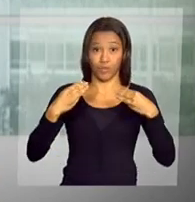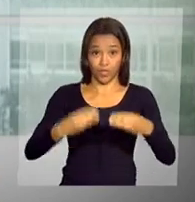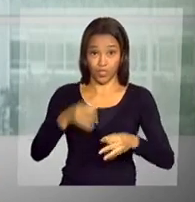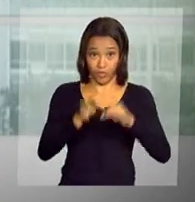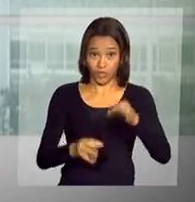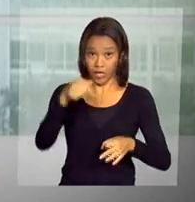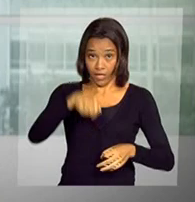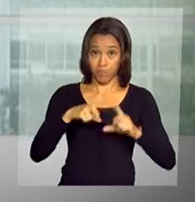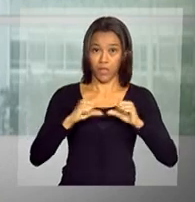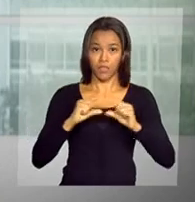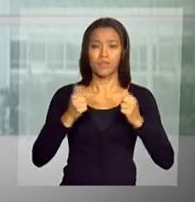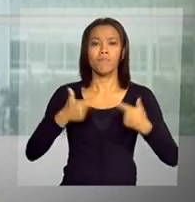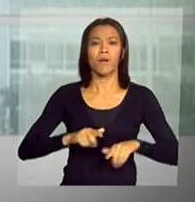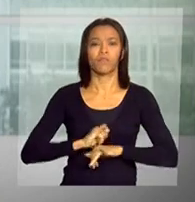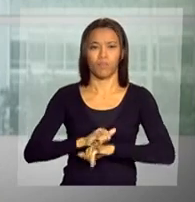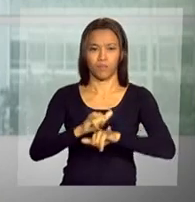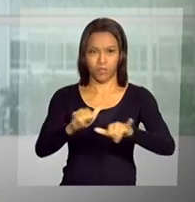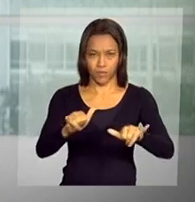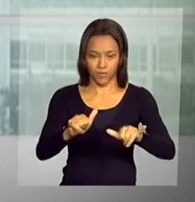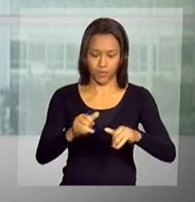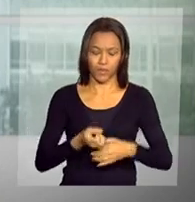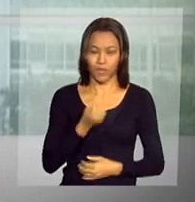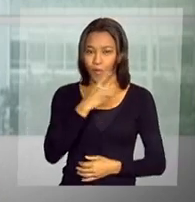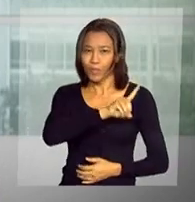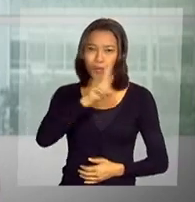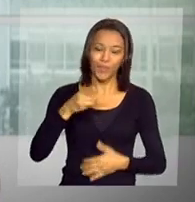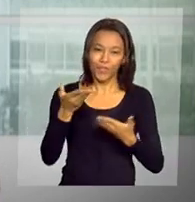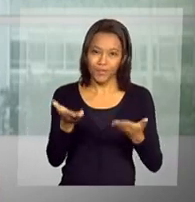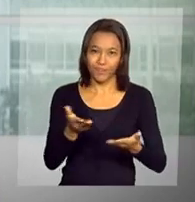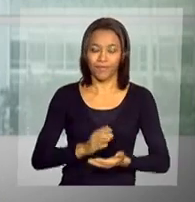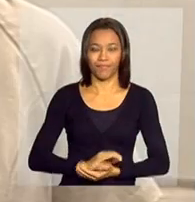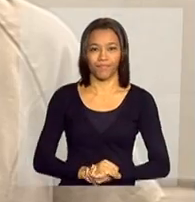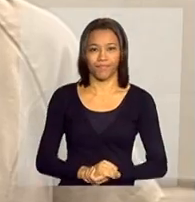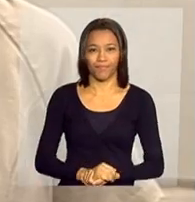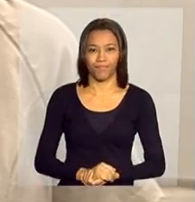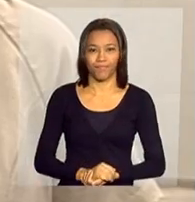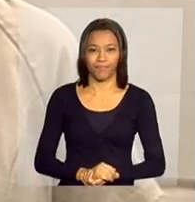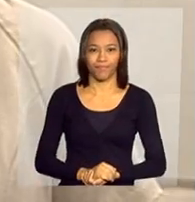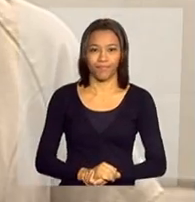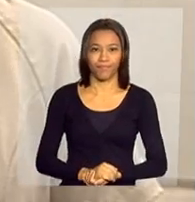Justiça em Brasília e tem outras informações Bom dia Mara